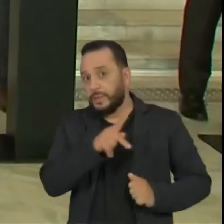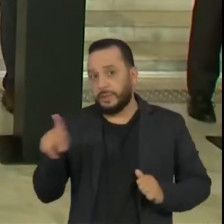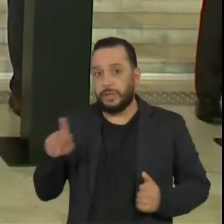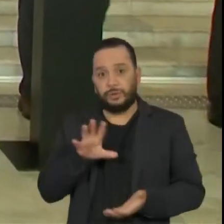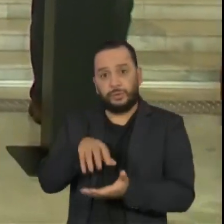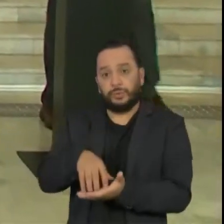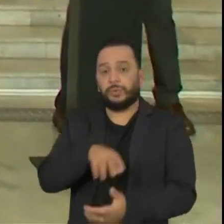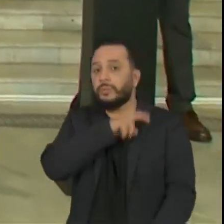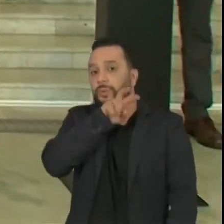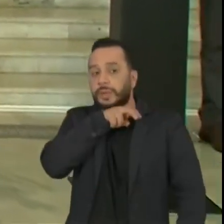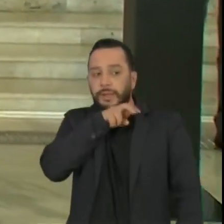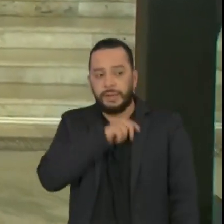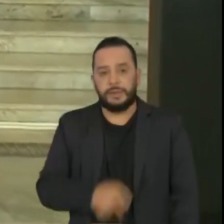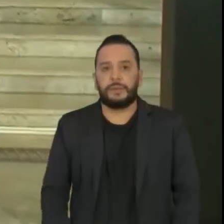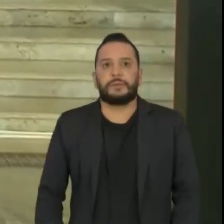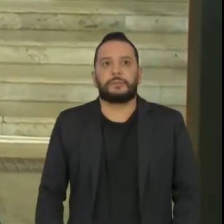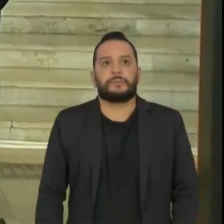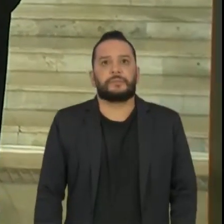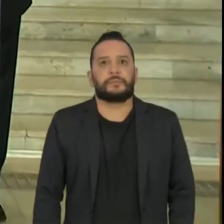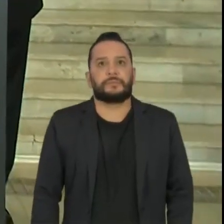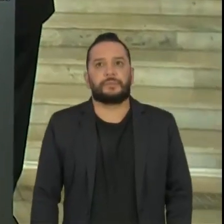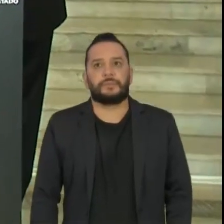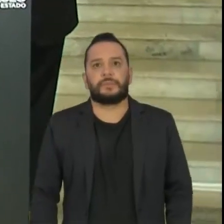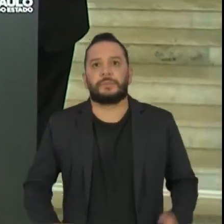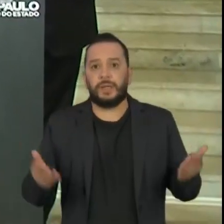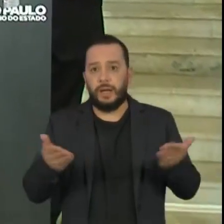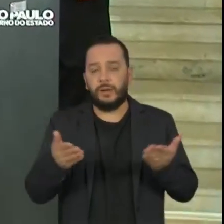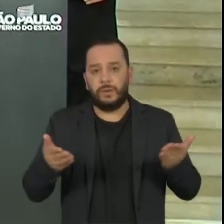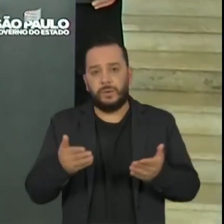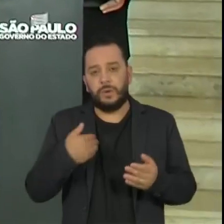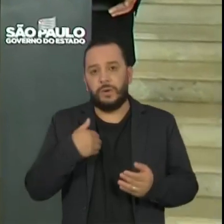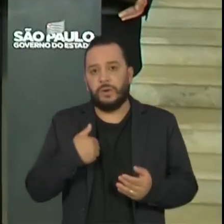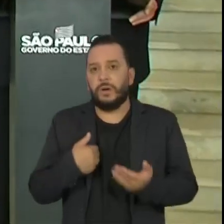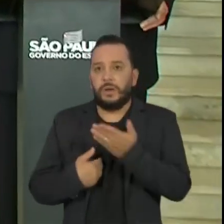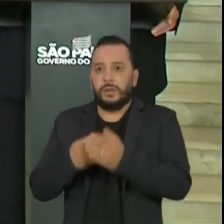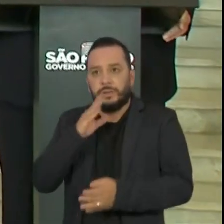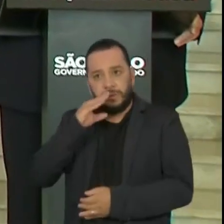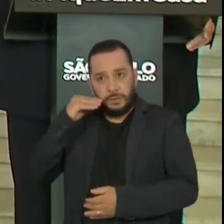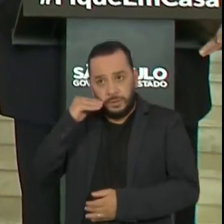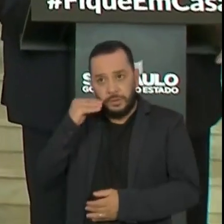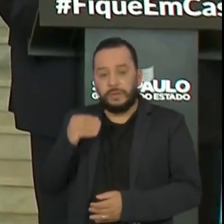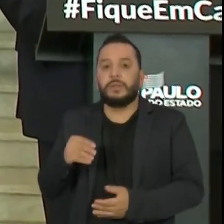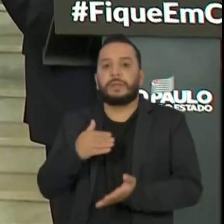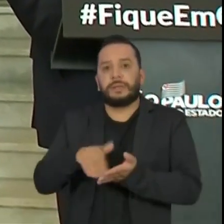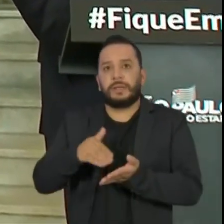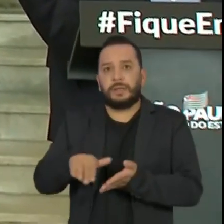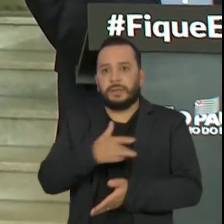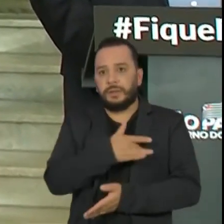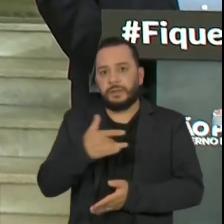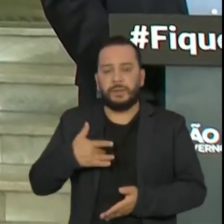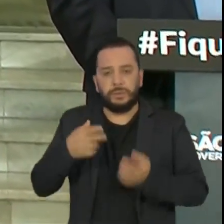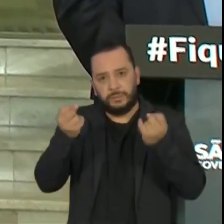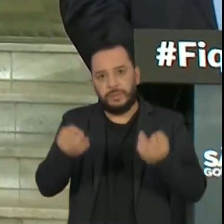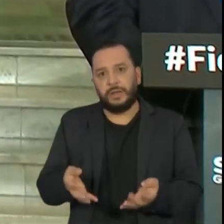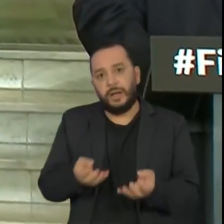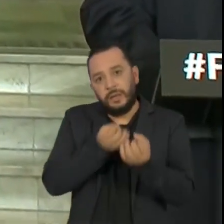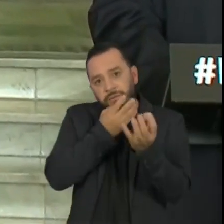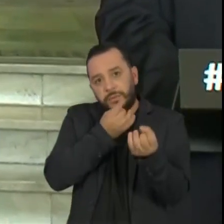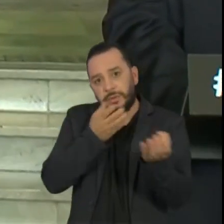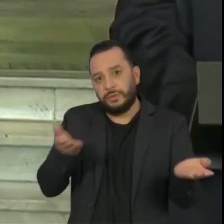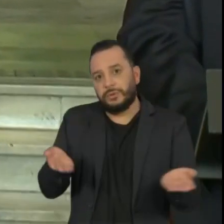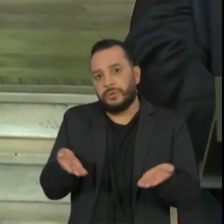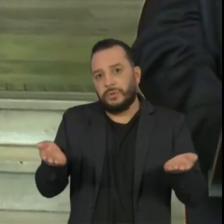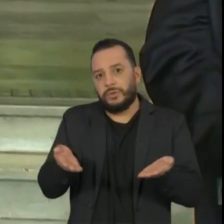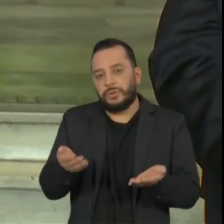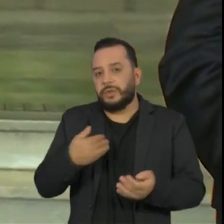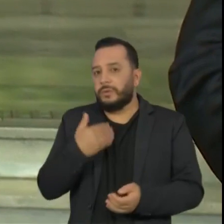Antes de passar ao Dr. Zé Henrique Guerra, secretário da Saúde, para os dados de hoje,